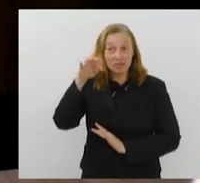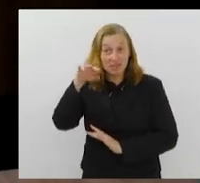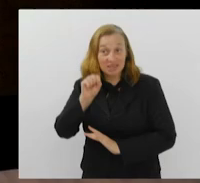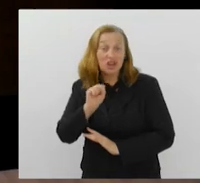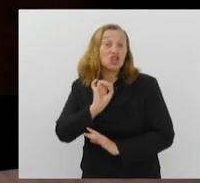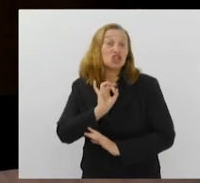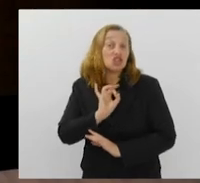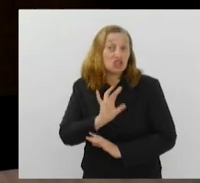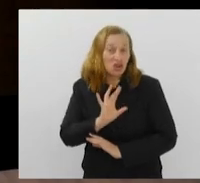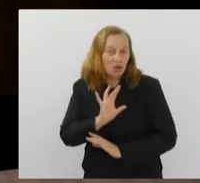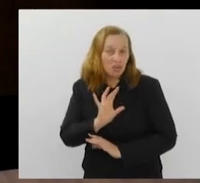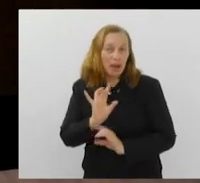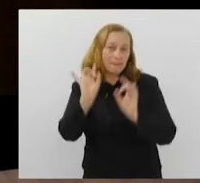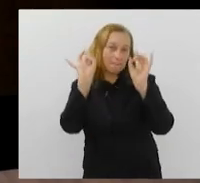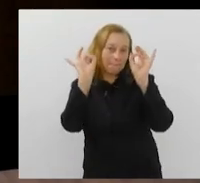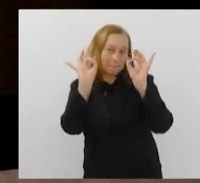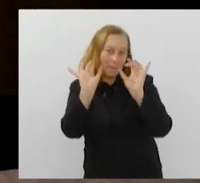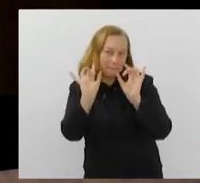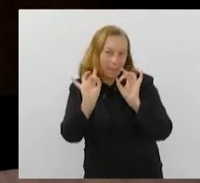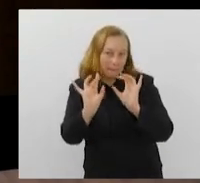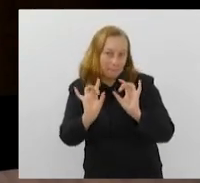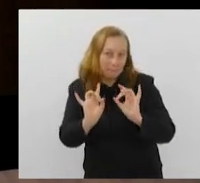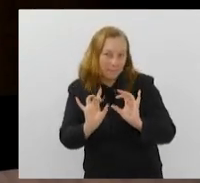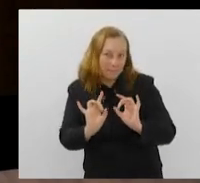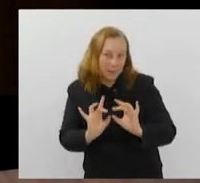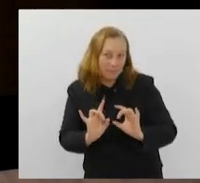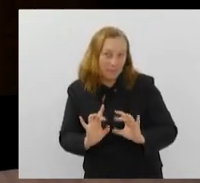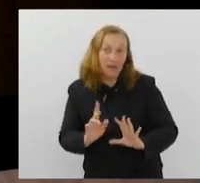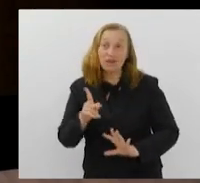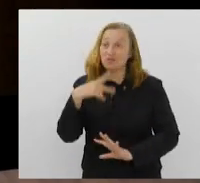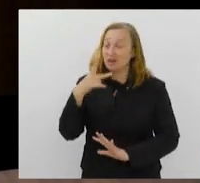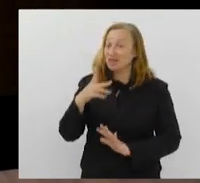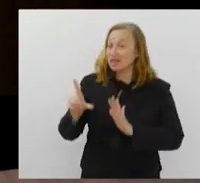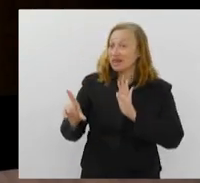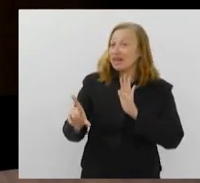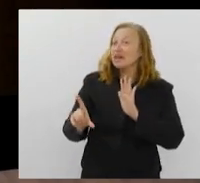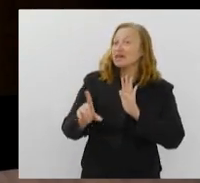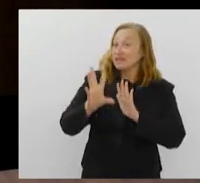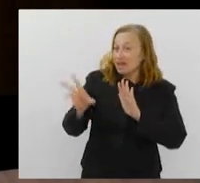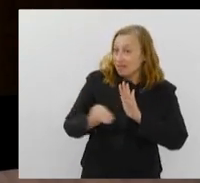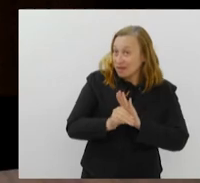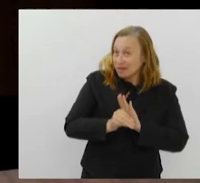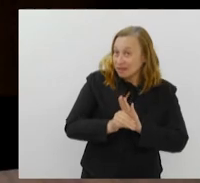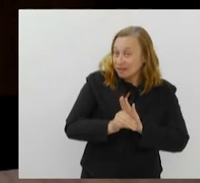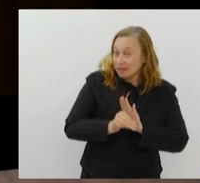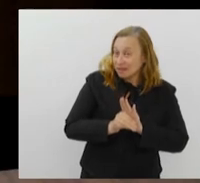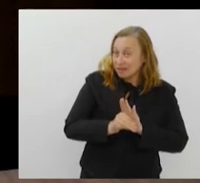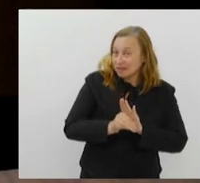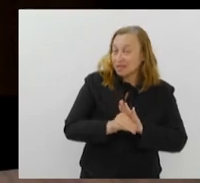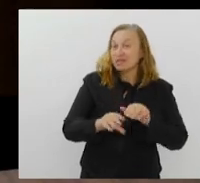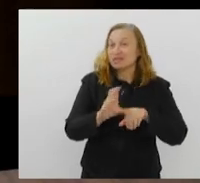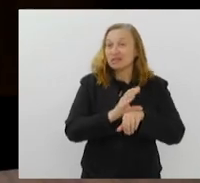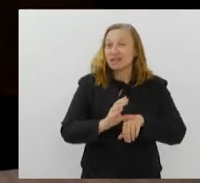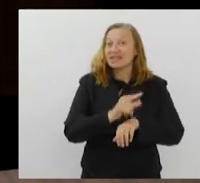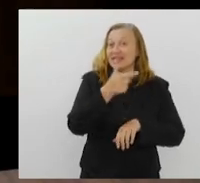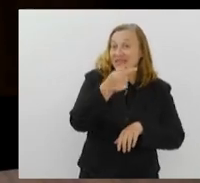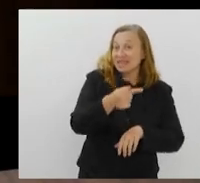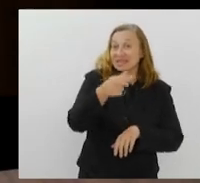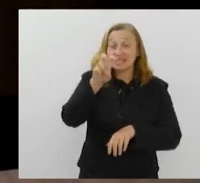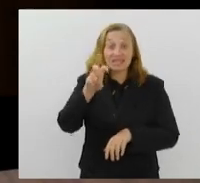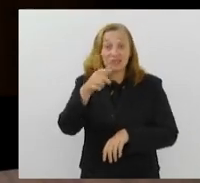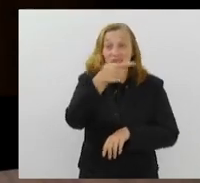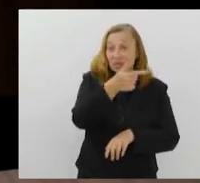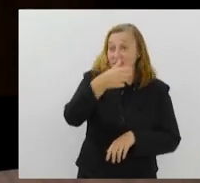para robustez, eu falei da emenda constitucional 75 de 2019.